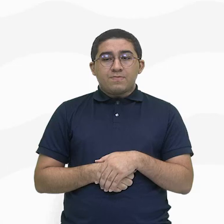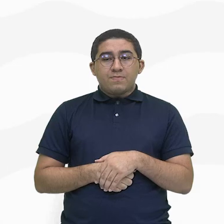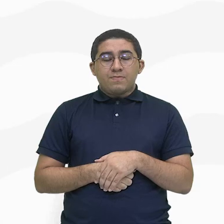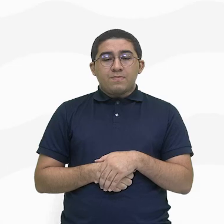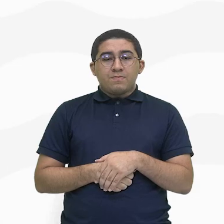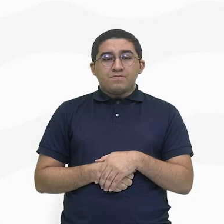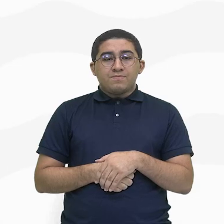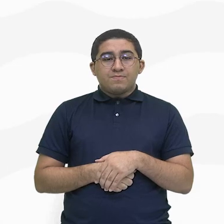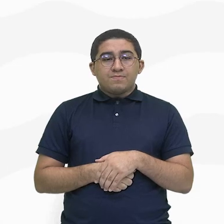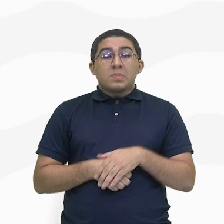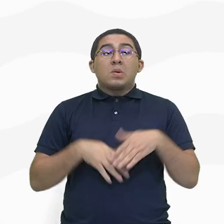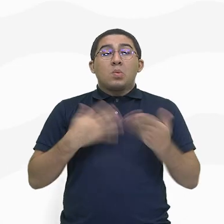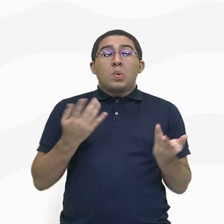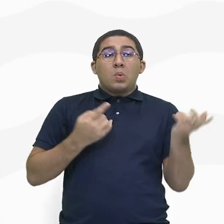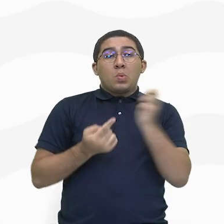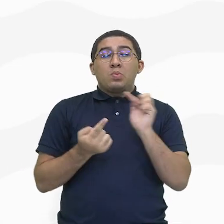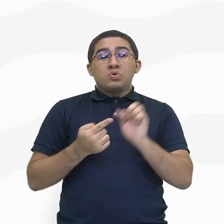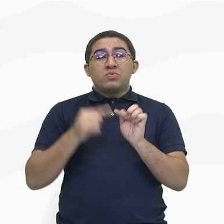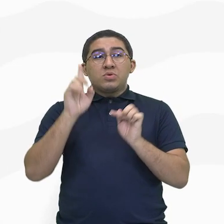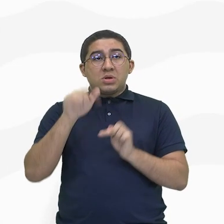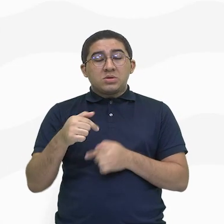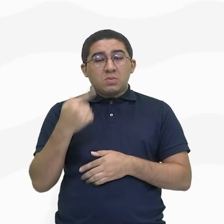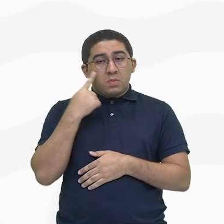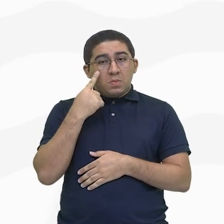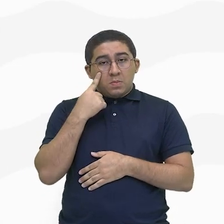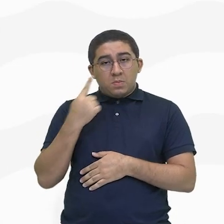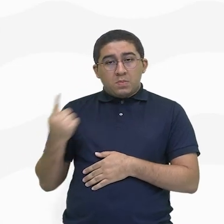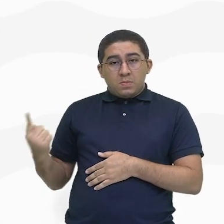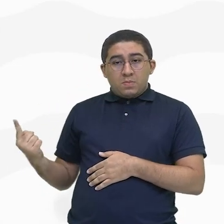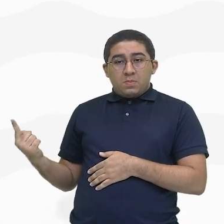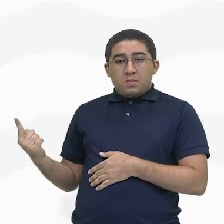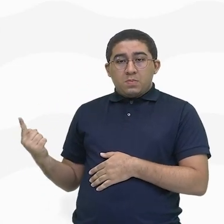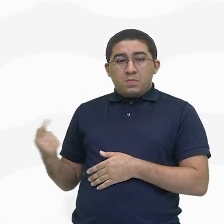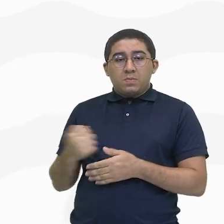12? Quais são as metas desse ODS 12? Então, vamos ver.